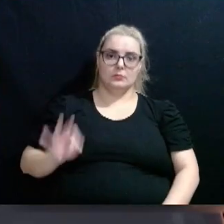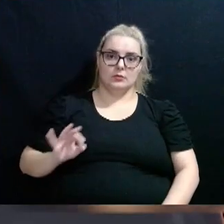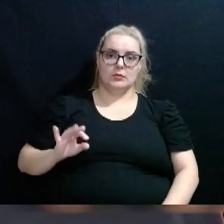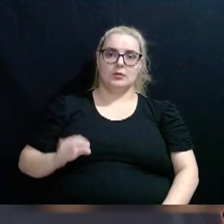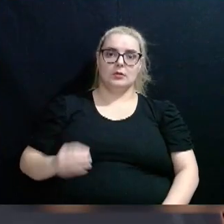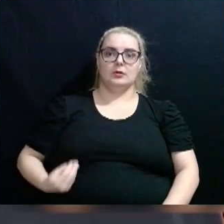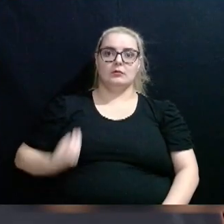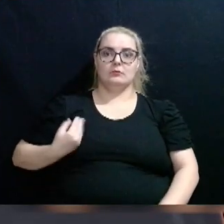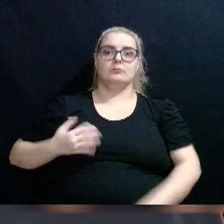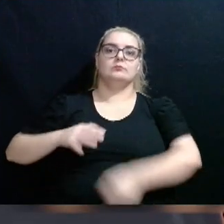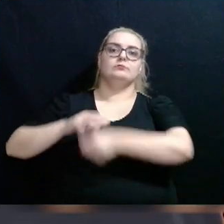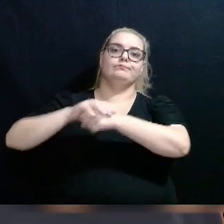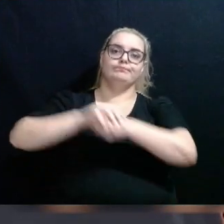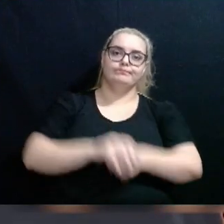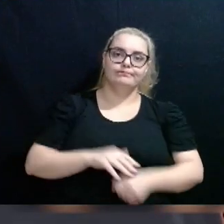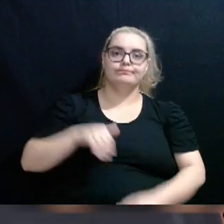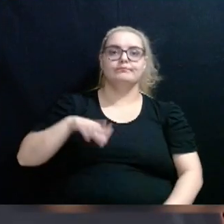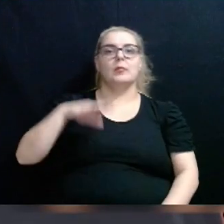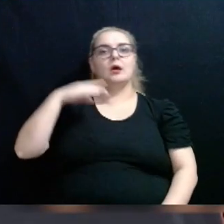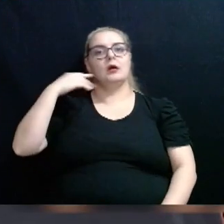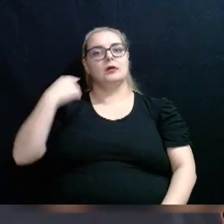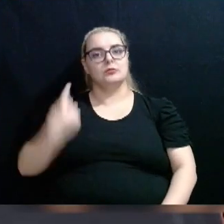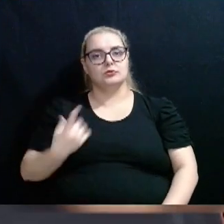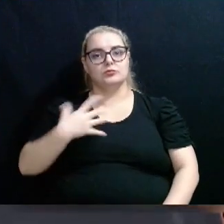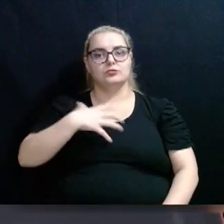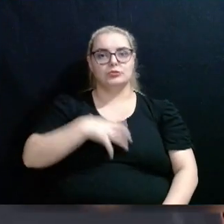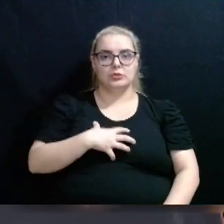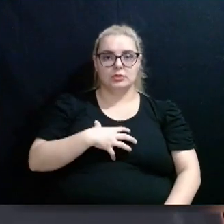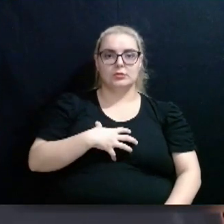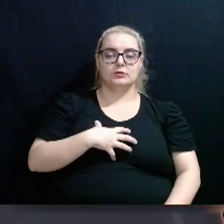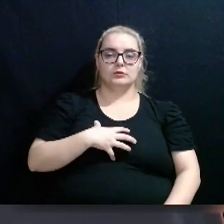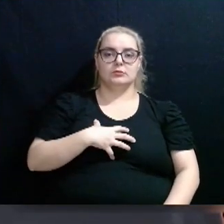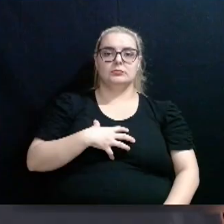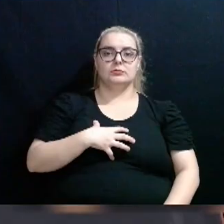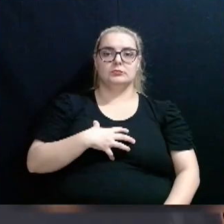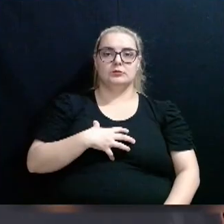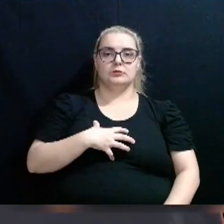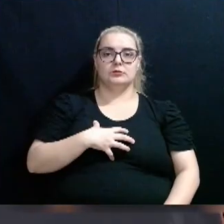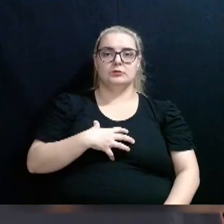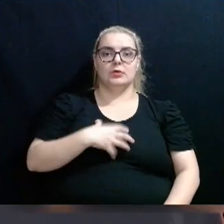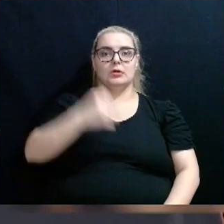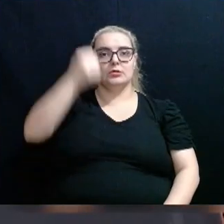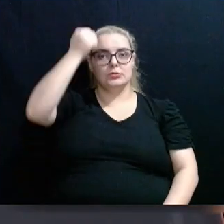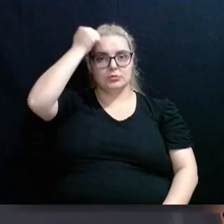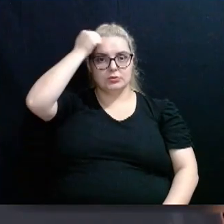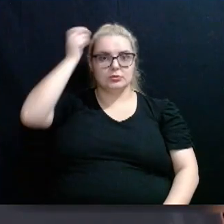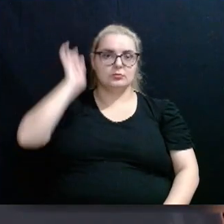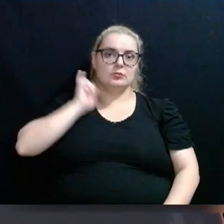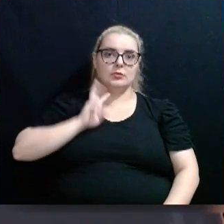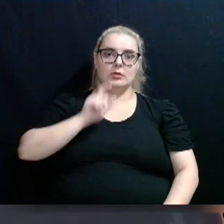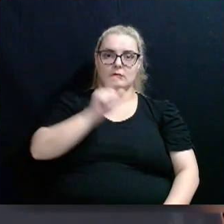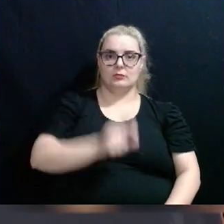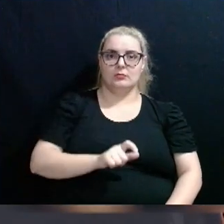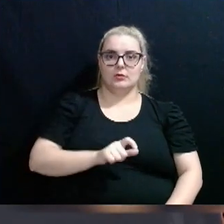né? Mais uma situação de culpabilizar a vítima, né? Mais uma